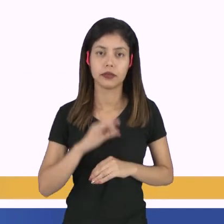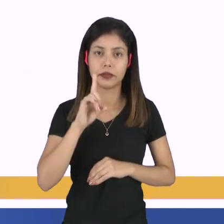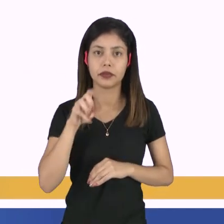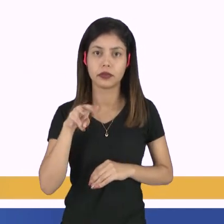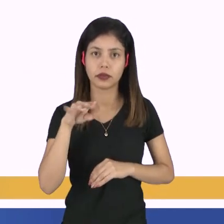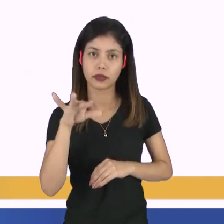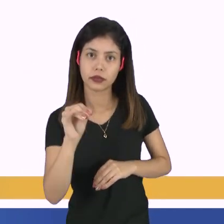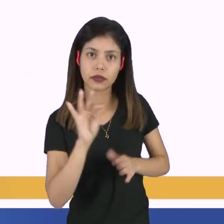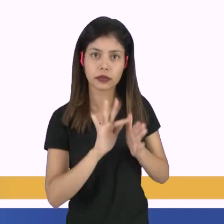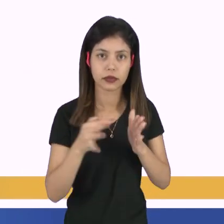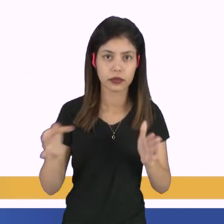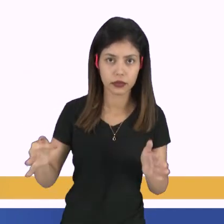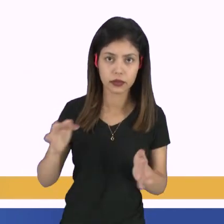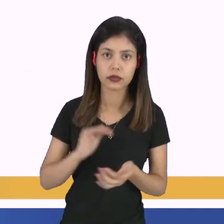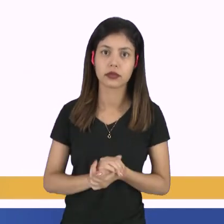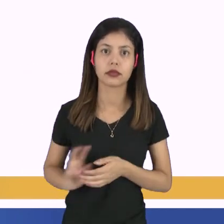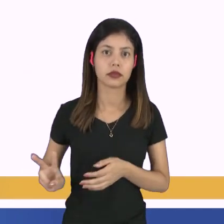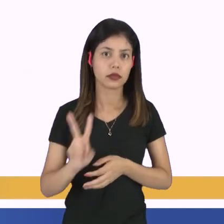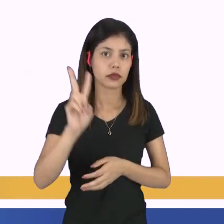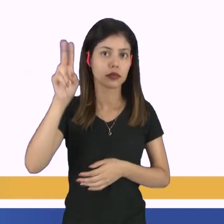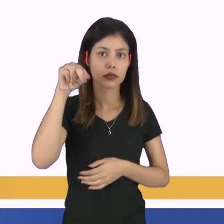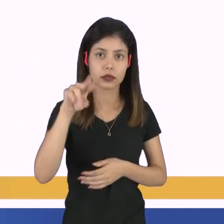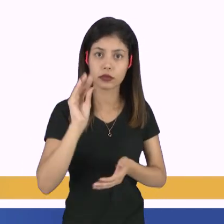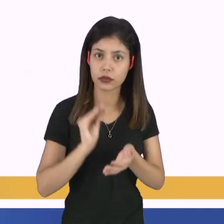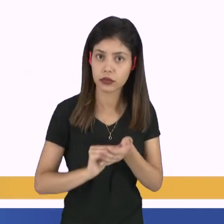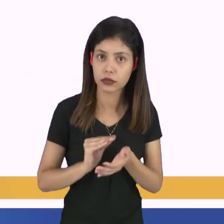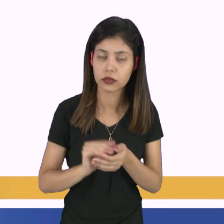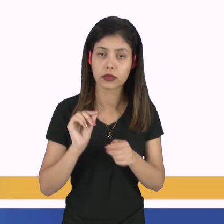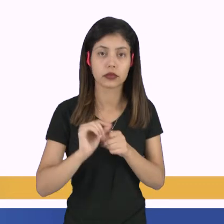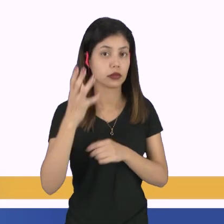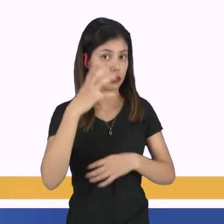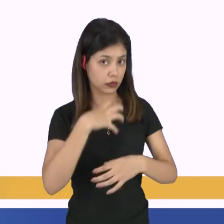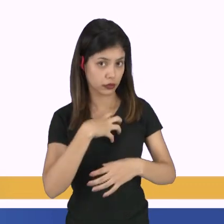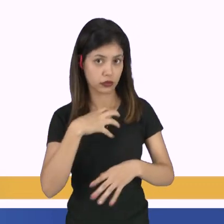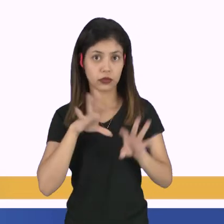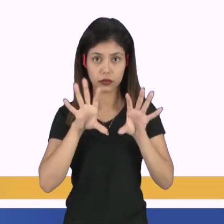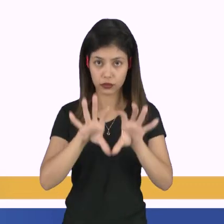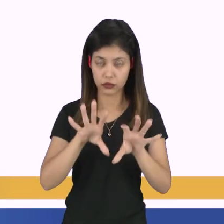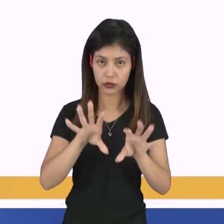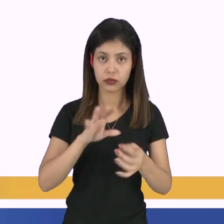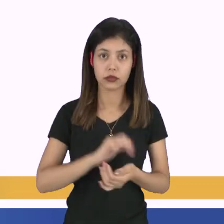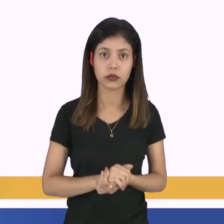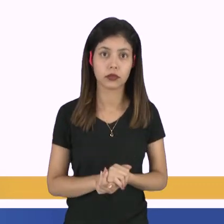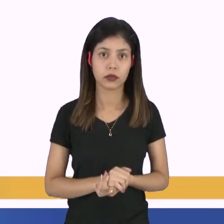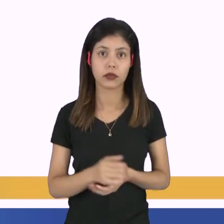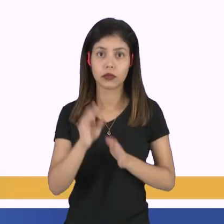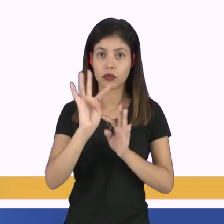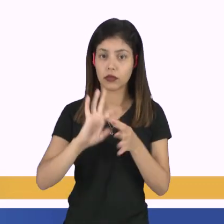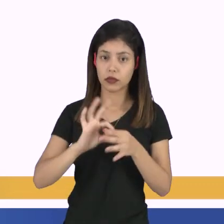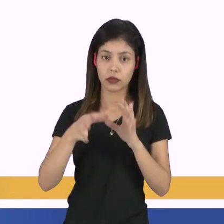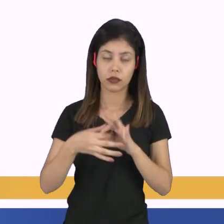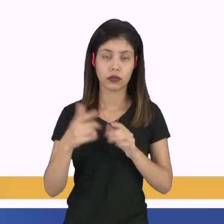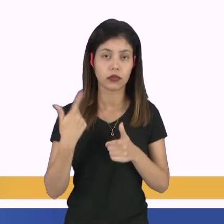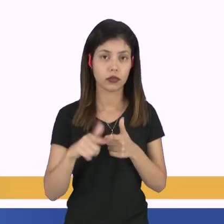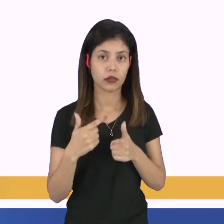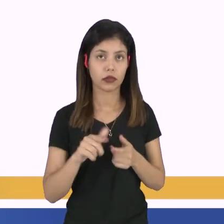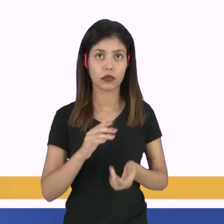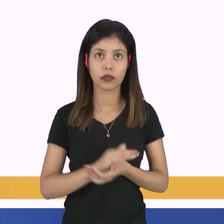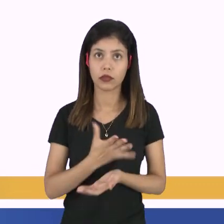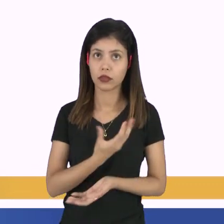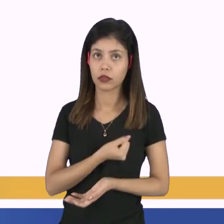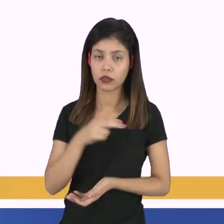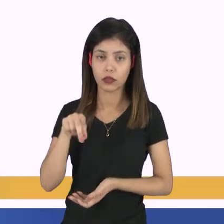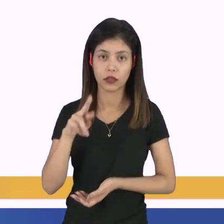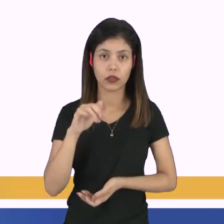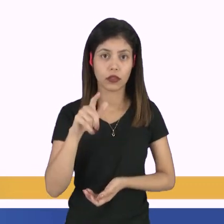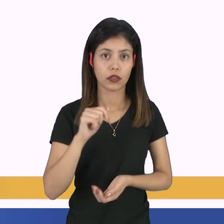dessa função, ou seja, os valores de n que fazem sentido, né, aí nesse contexto do problema, são números